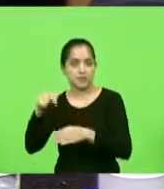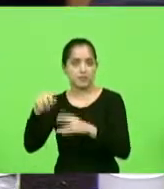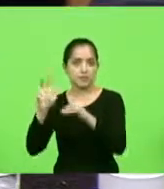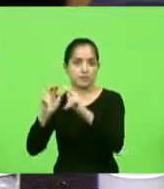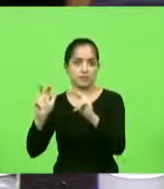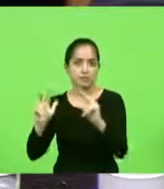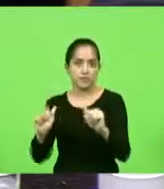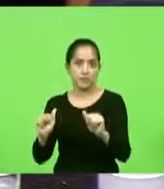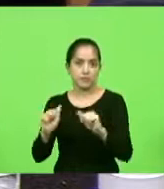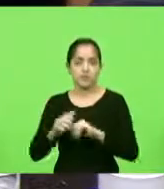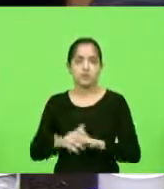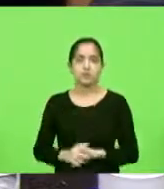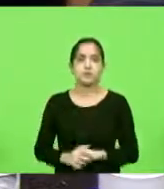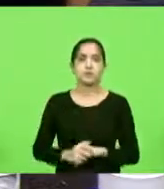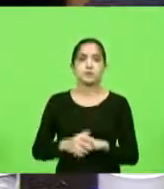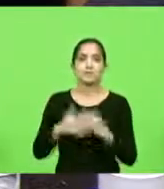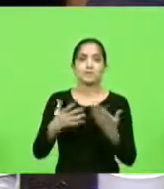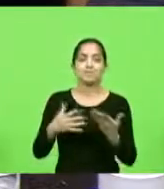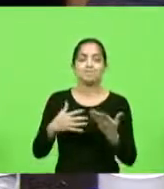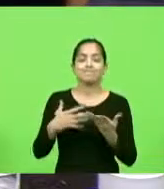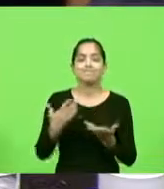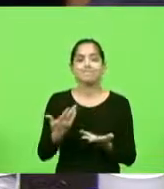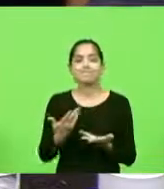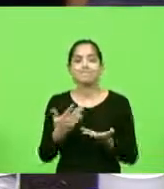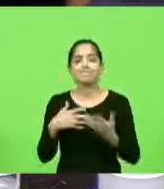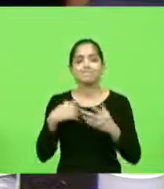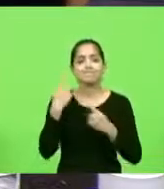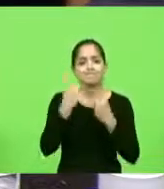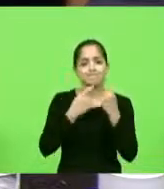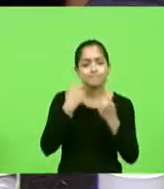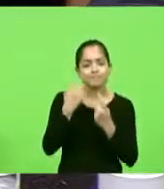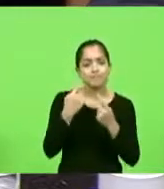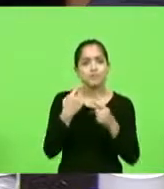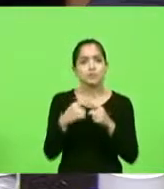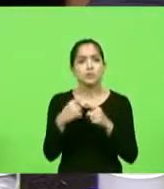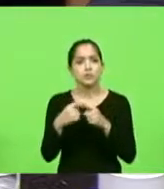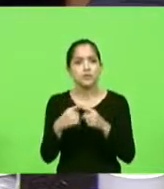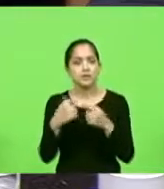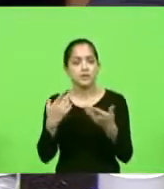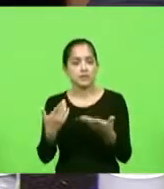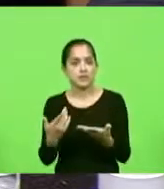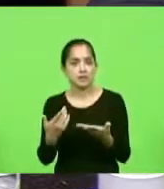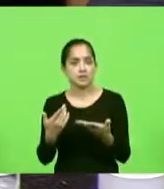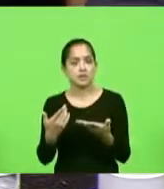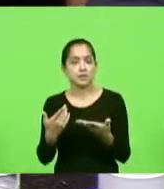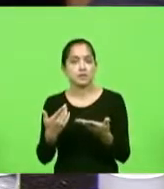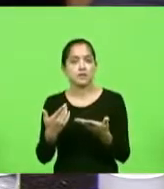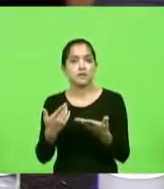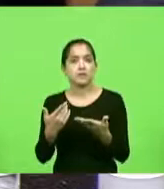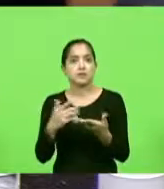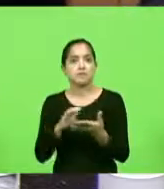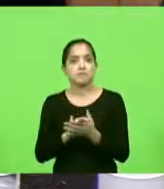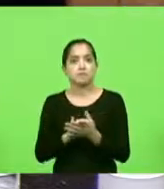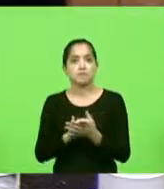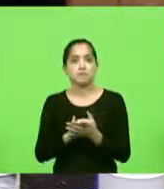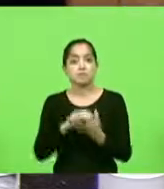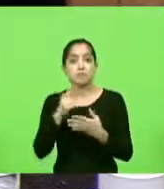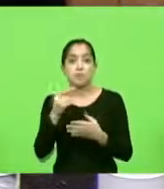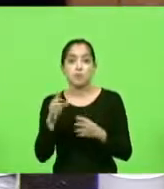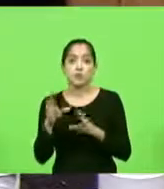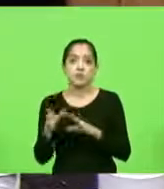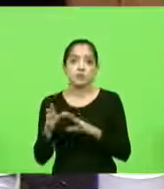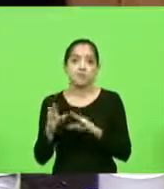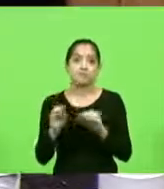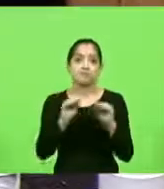gente tem uma angústia muito grande, por que esses serviços não podem ser prestados, por exemplo,